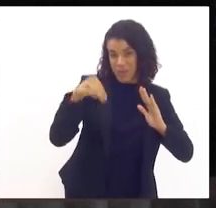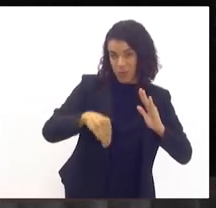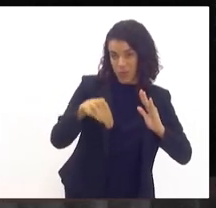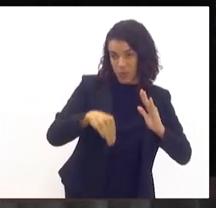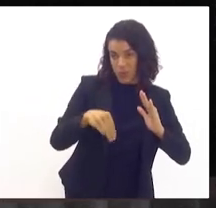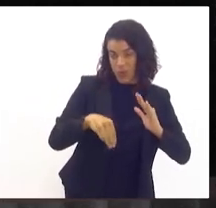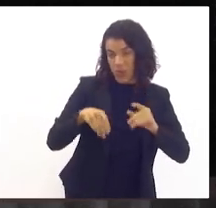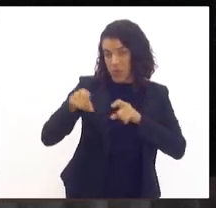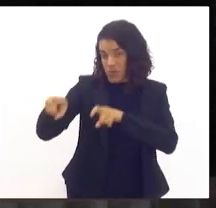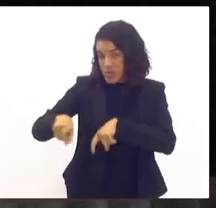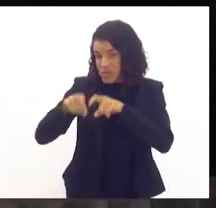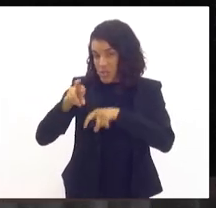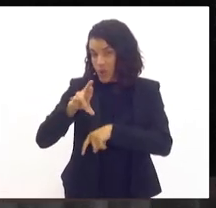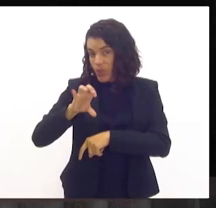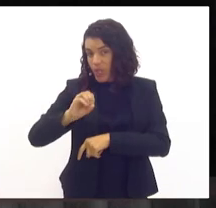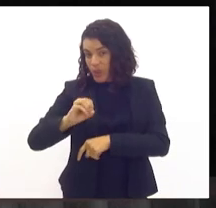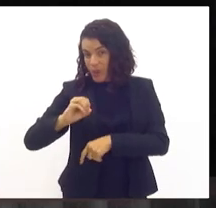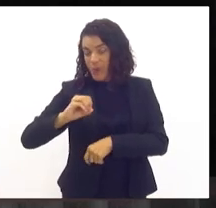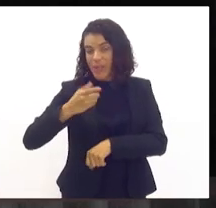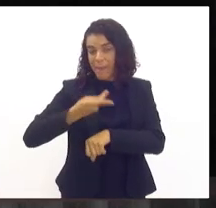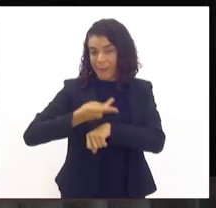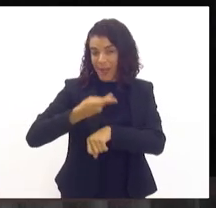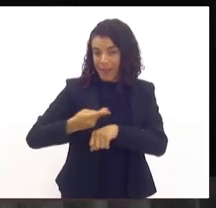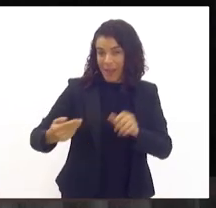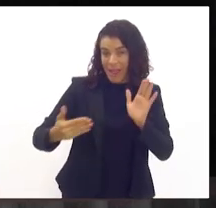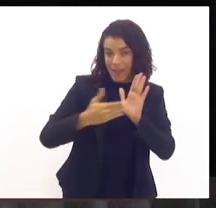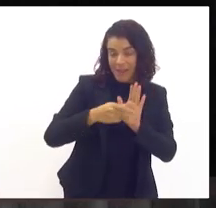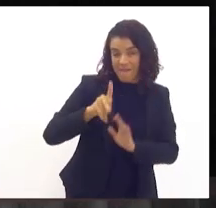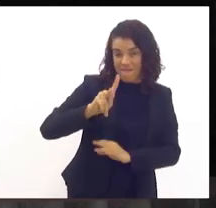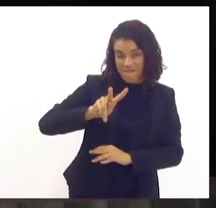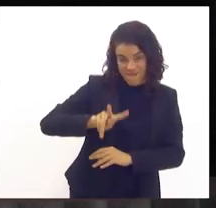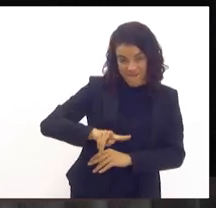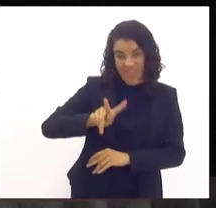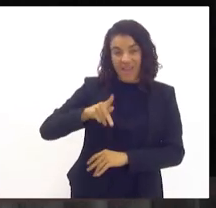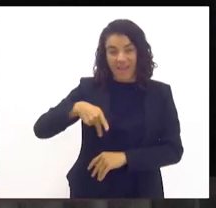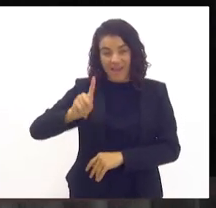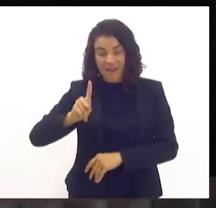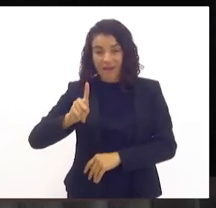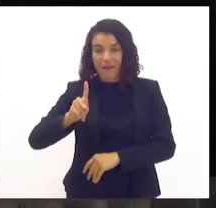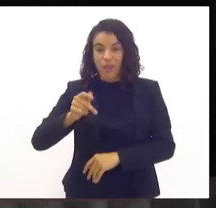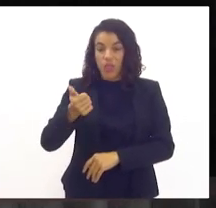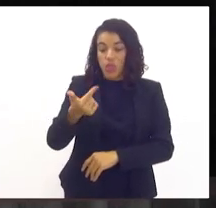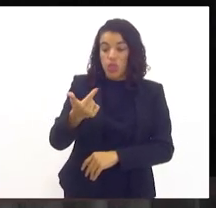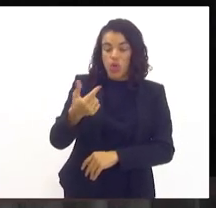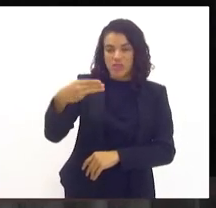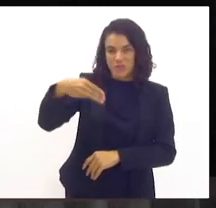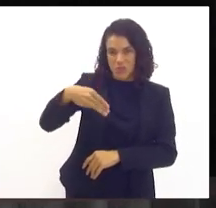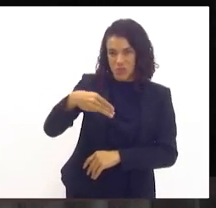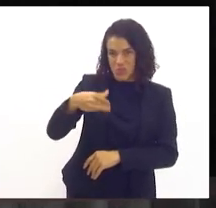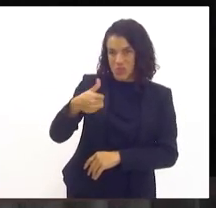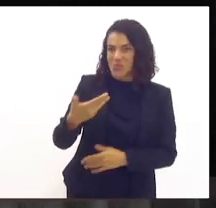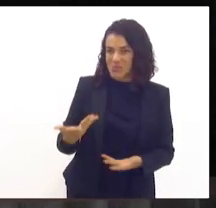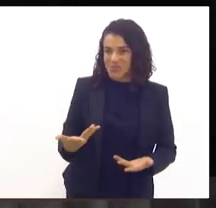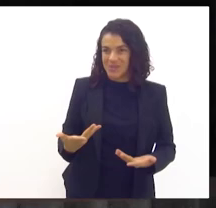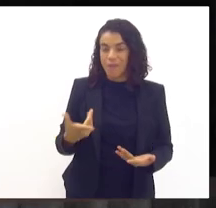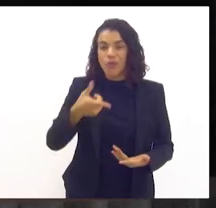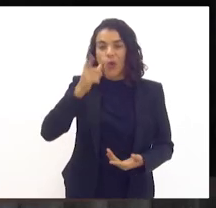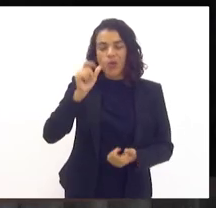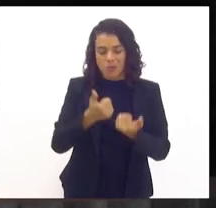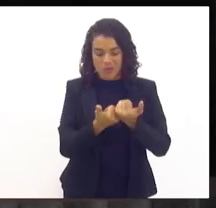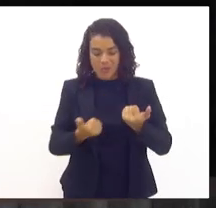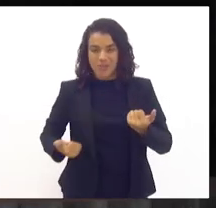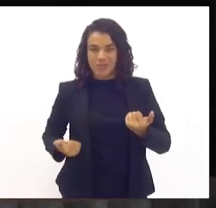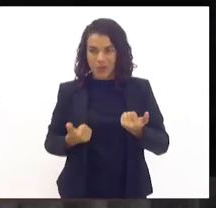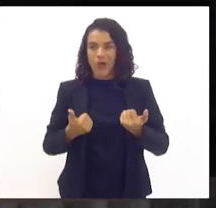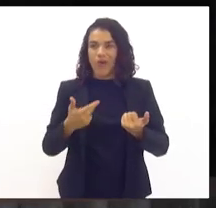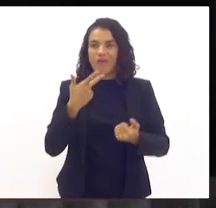Rio da Prata à Vila Kennedy, 12 minutos, para você ver qual era a velocidade que eu tava. Ontem, um dos meus assessores levantou que eu